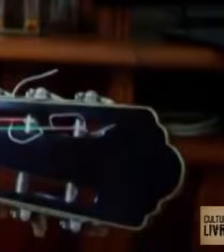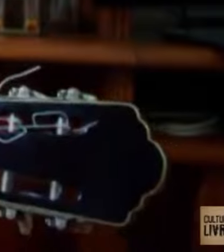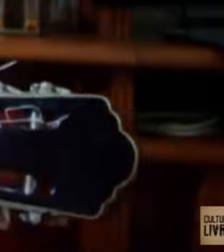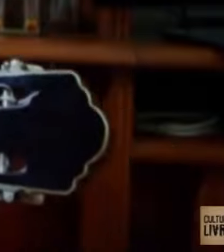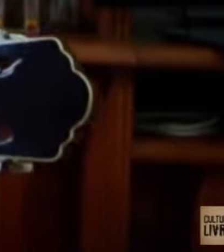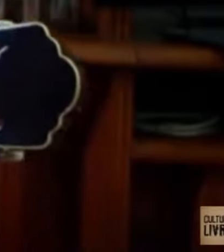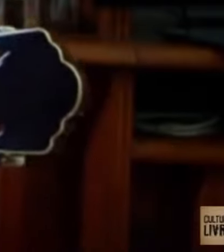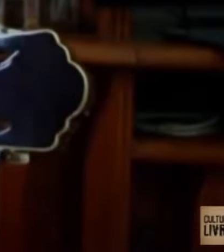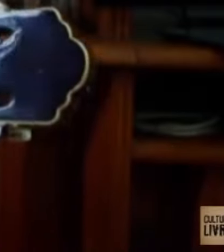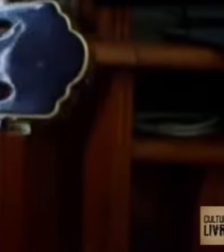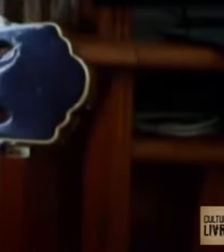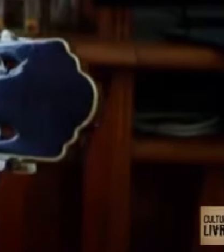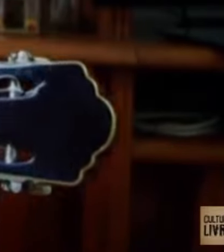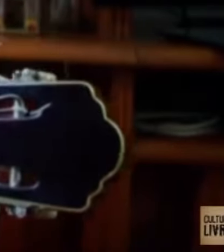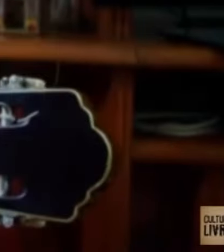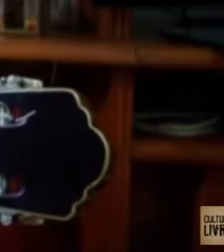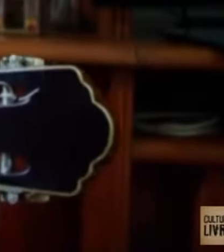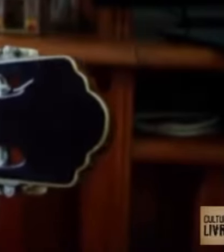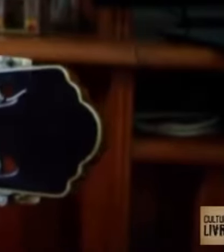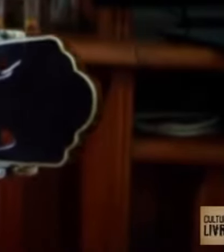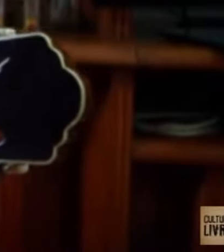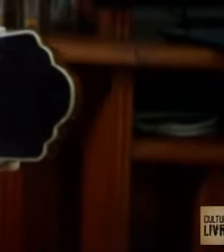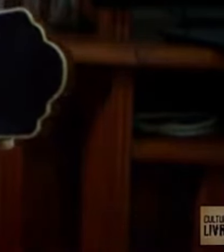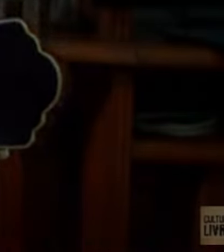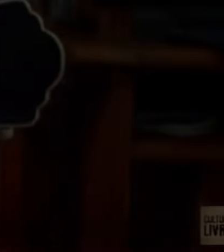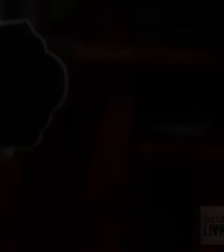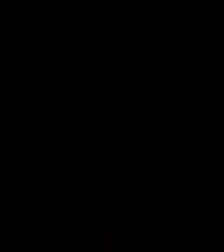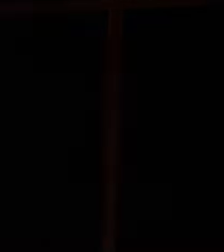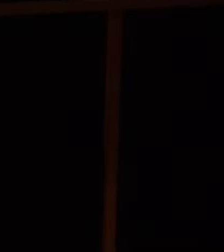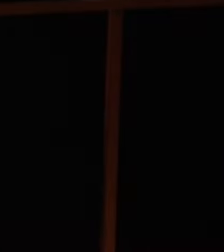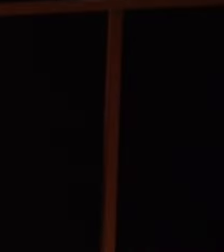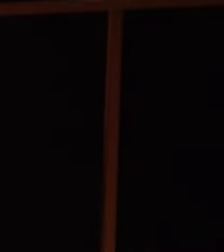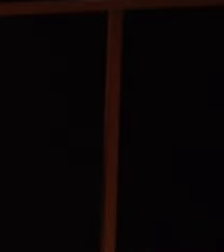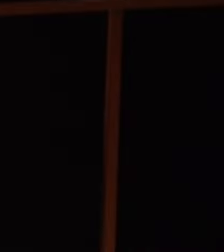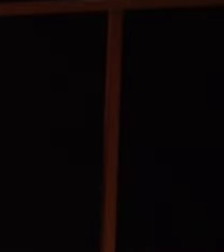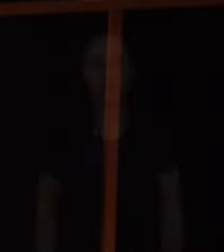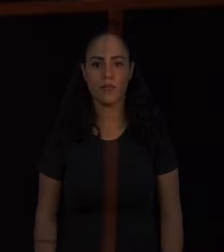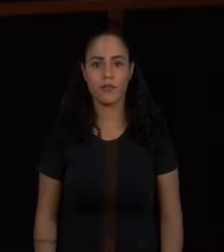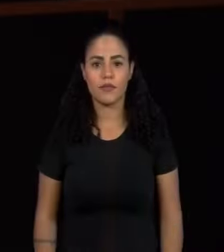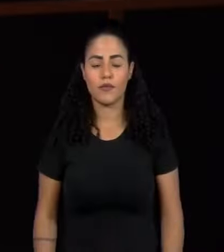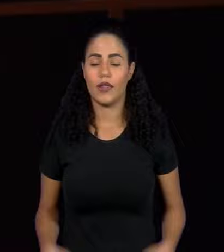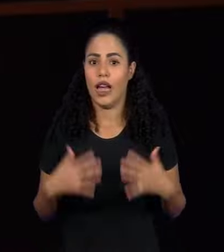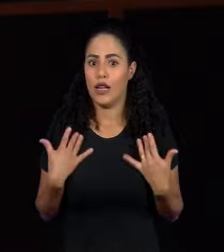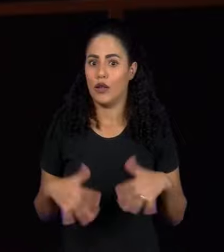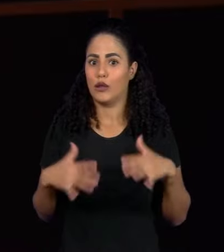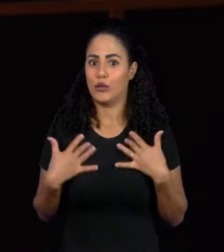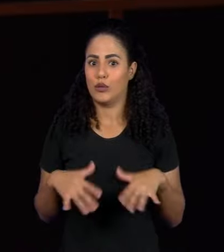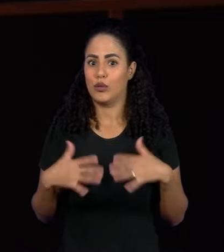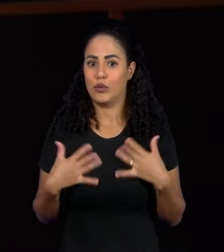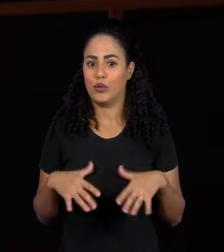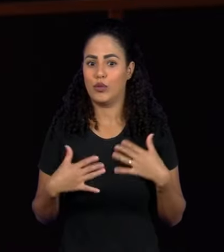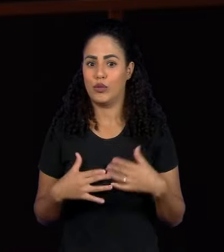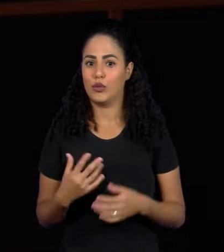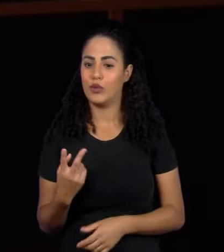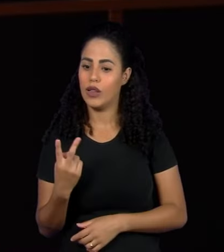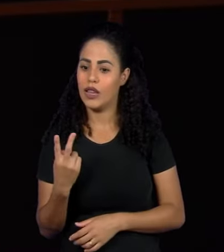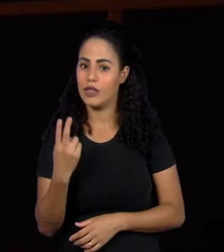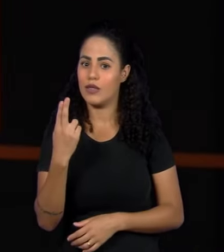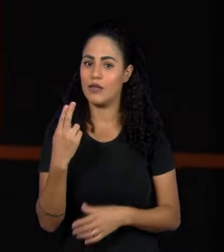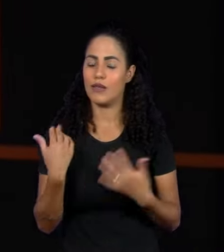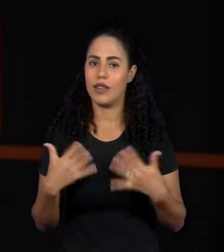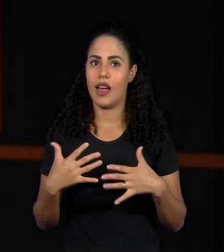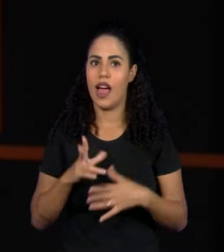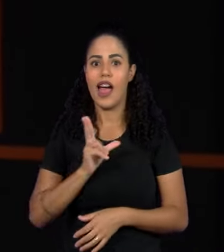lado de fora, do lado de dentro ele é o que não. Que dupla, hein? Jardes Macalé e Moreira da